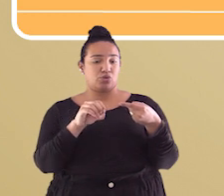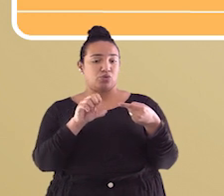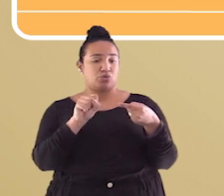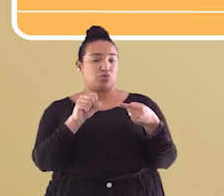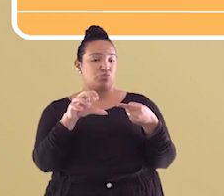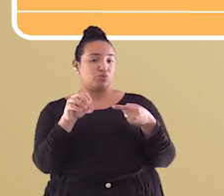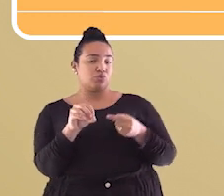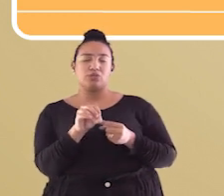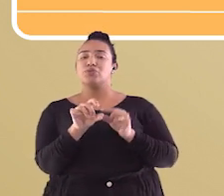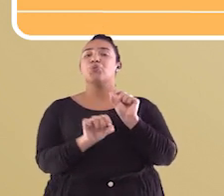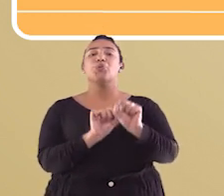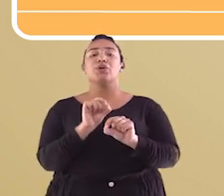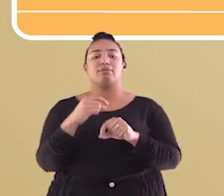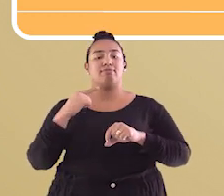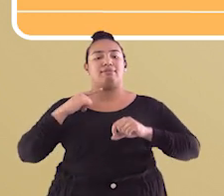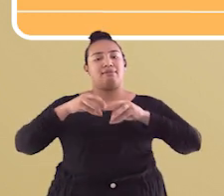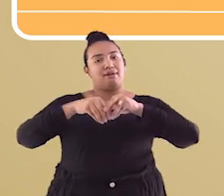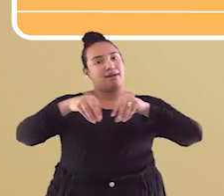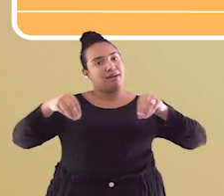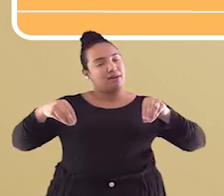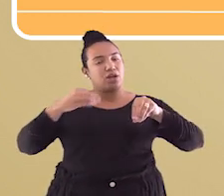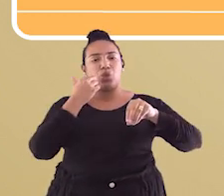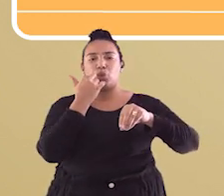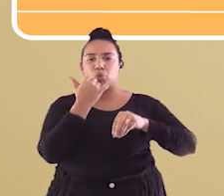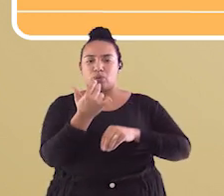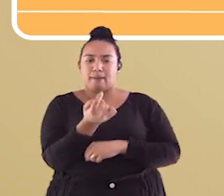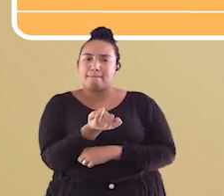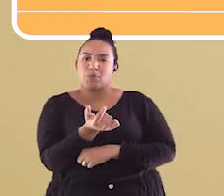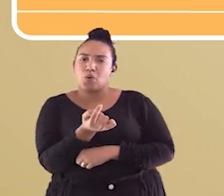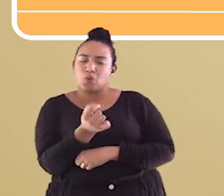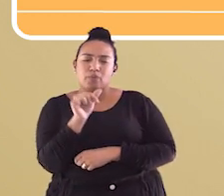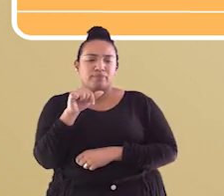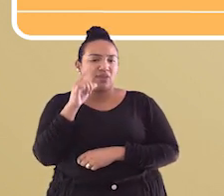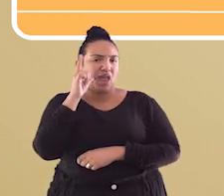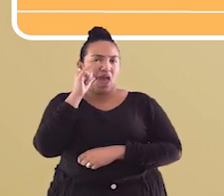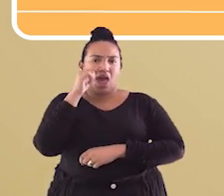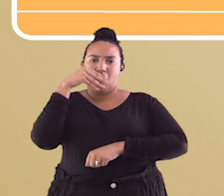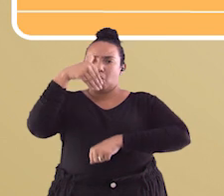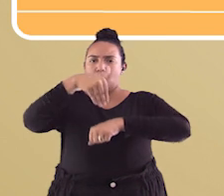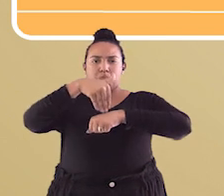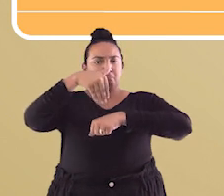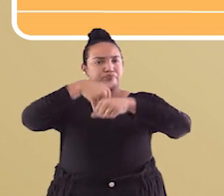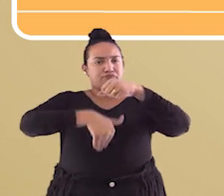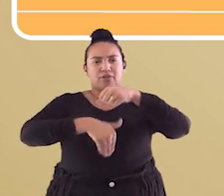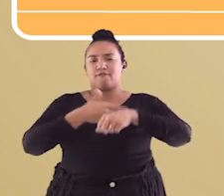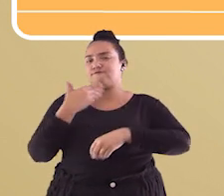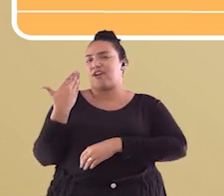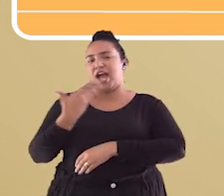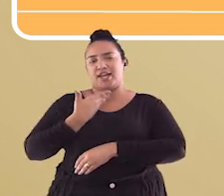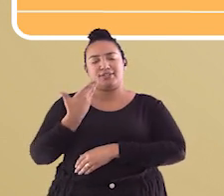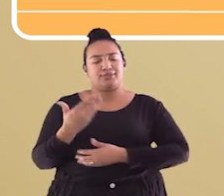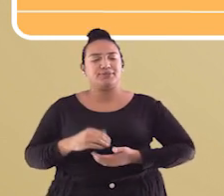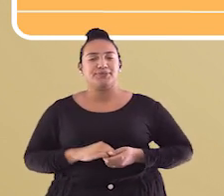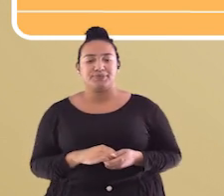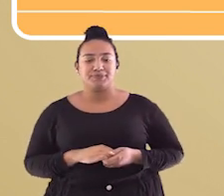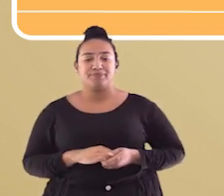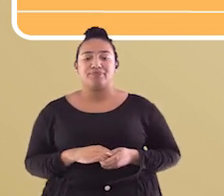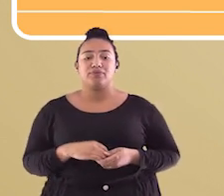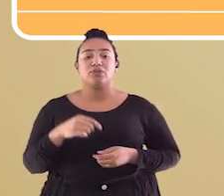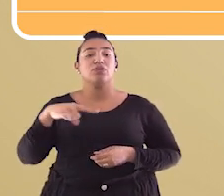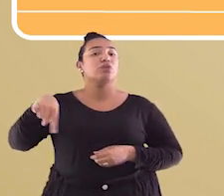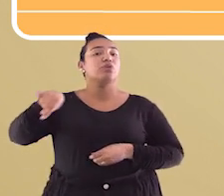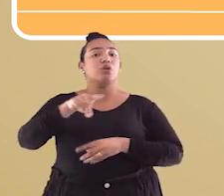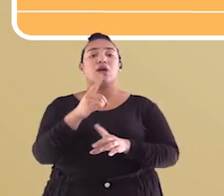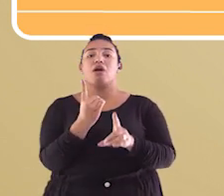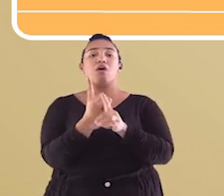apresenta areia, há poucos nutrientes, e a água passa por ele com muita facilidade. É comum a gente